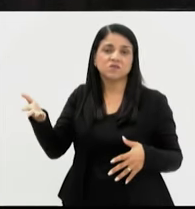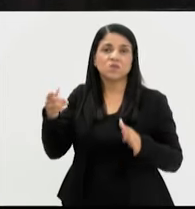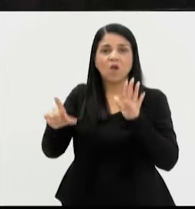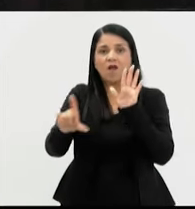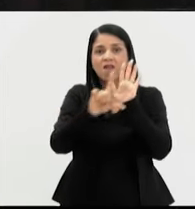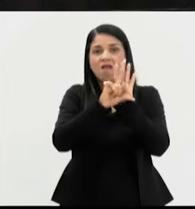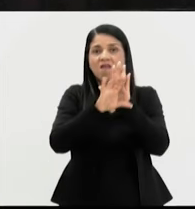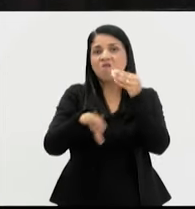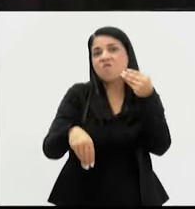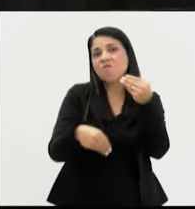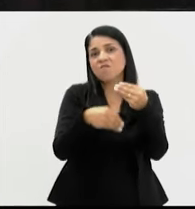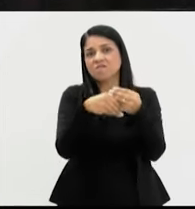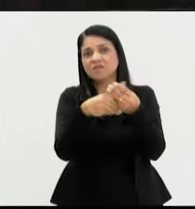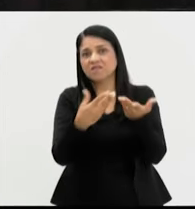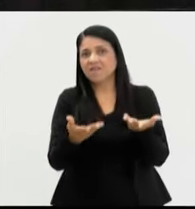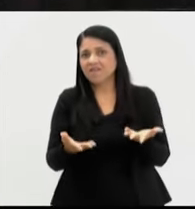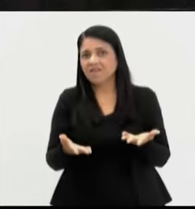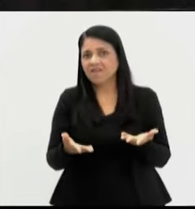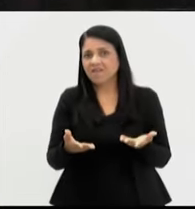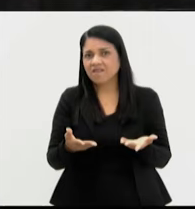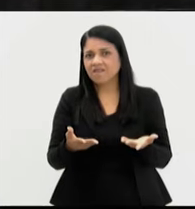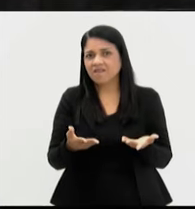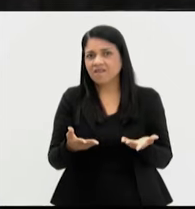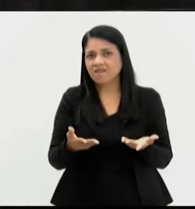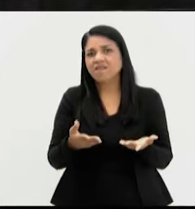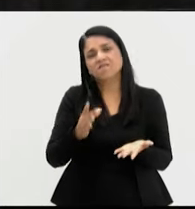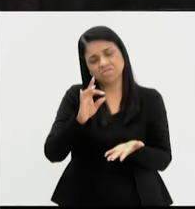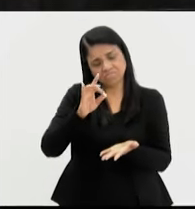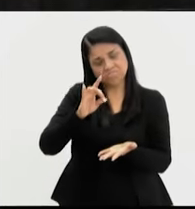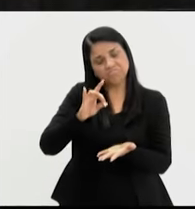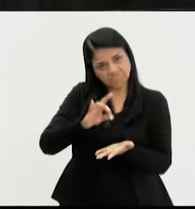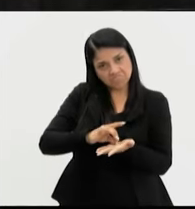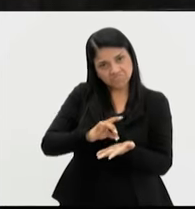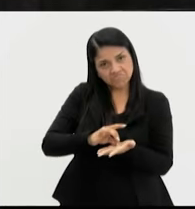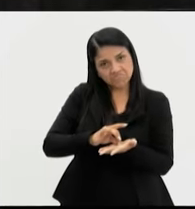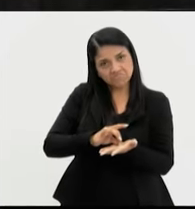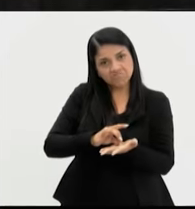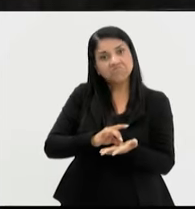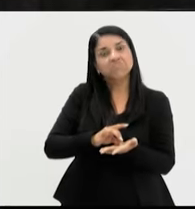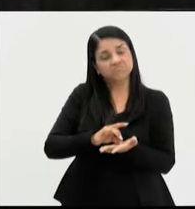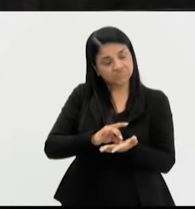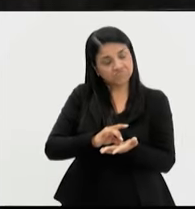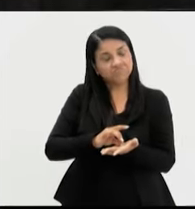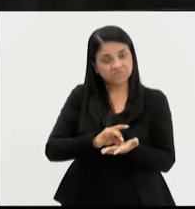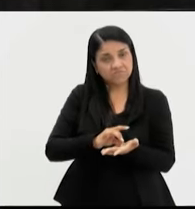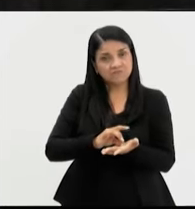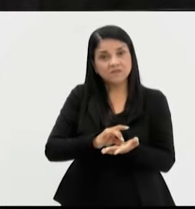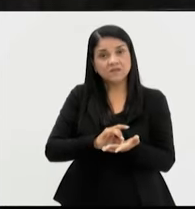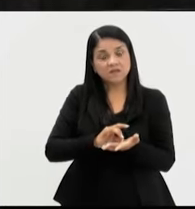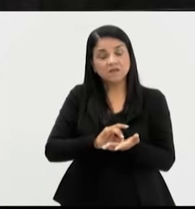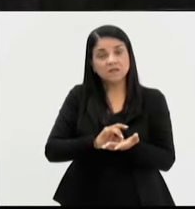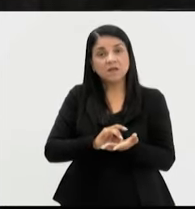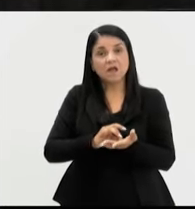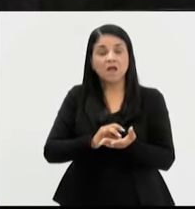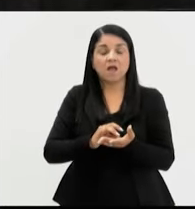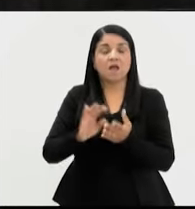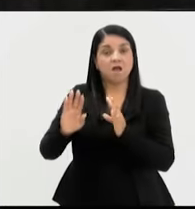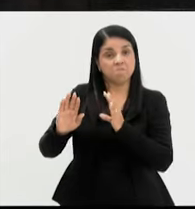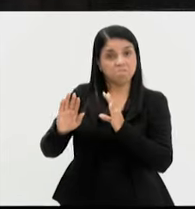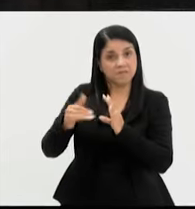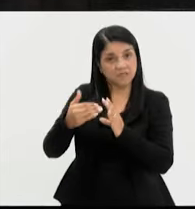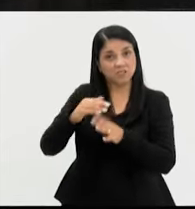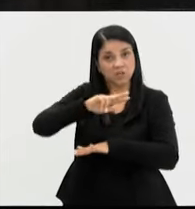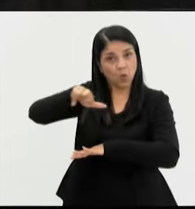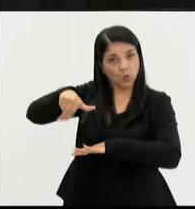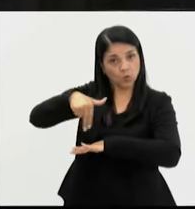lei complementar Isto é verdade também é o é a mensagem foi da união e o